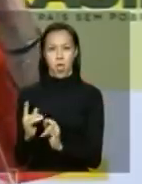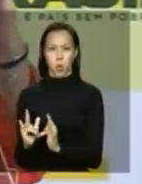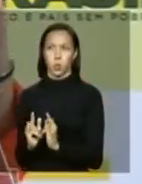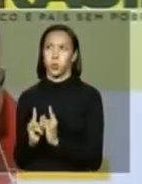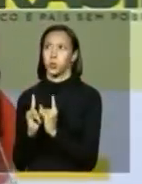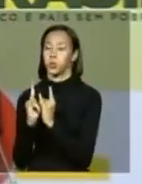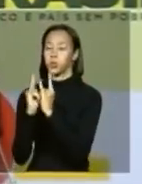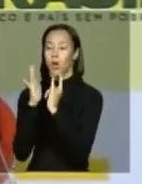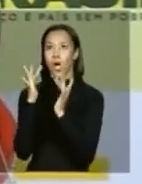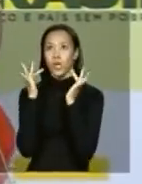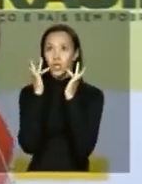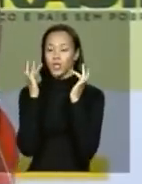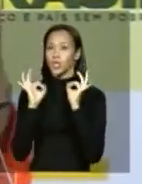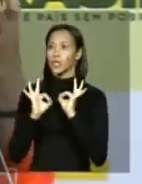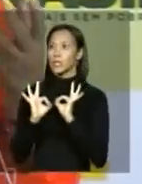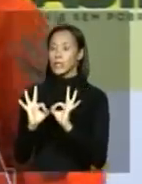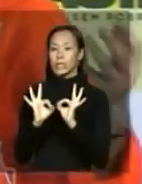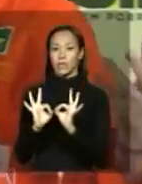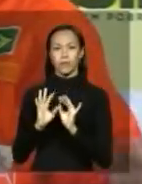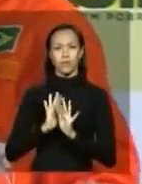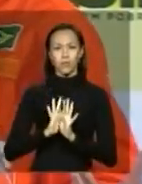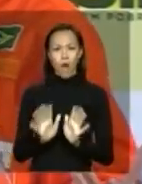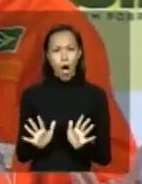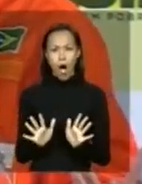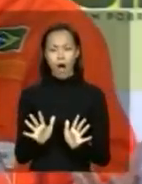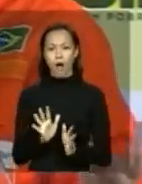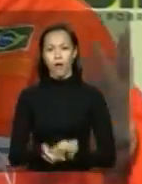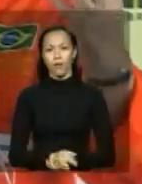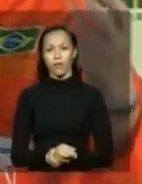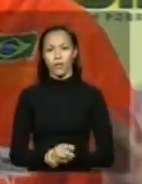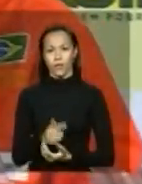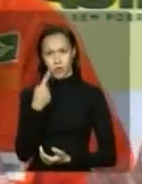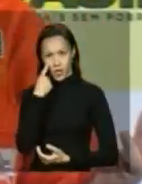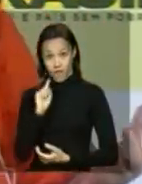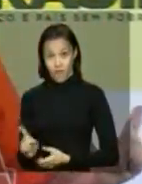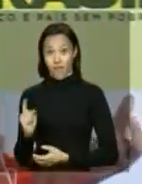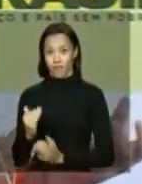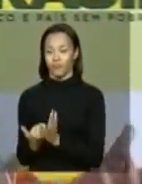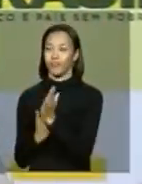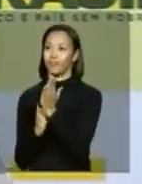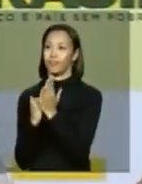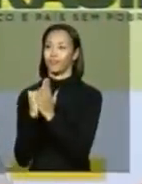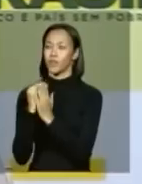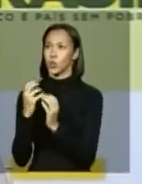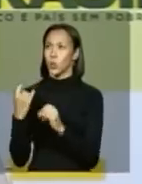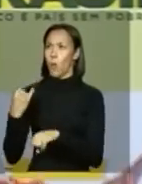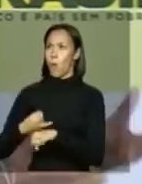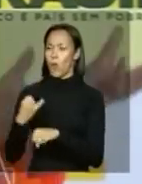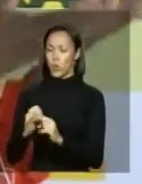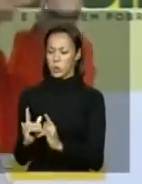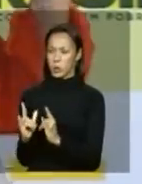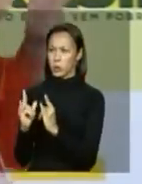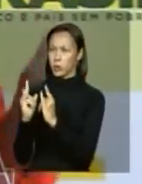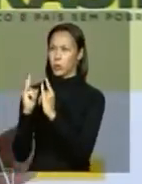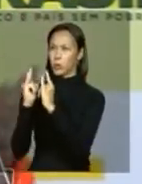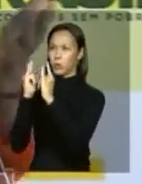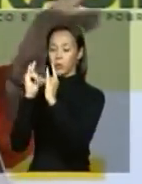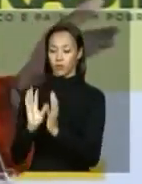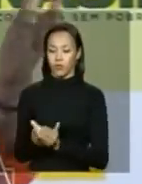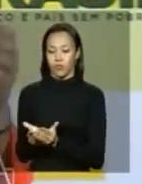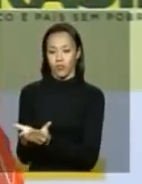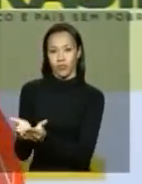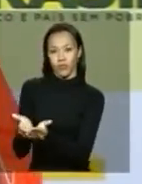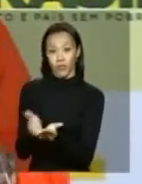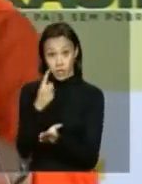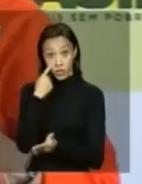essa fantástica, esse fantástico elevador, essa estrutura que é capaz de elevar a